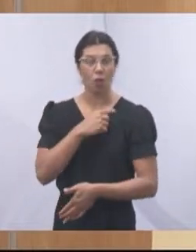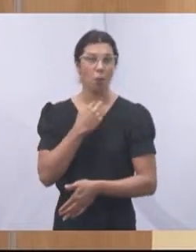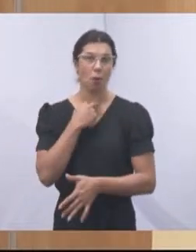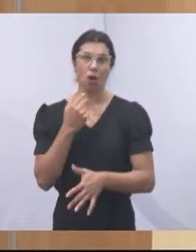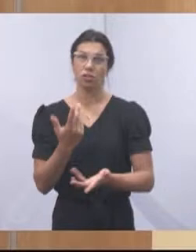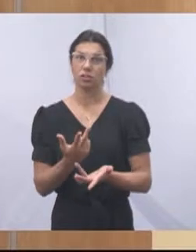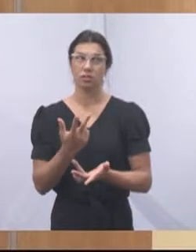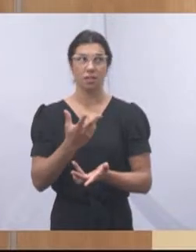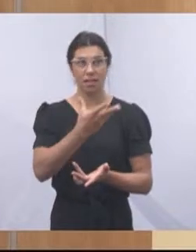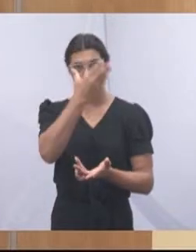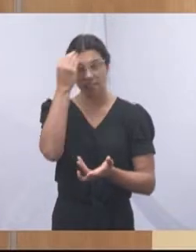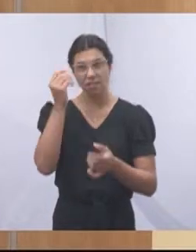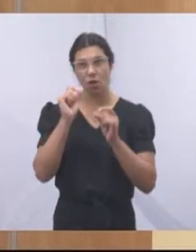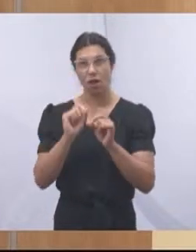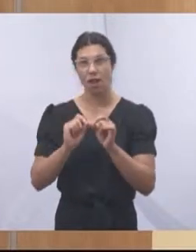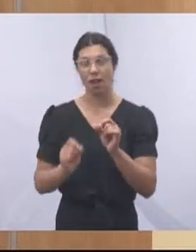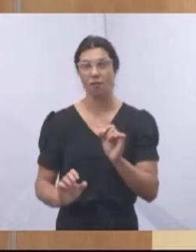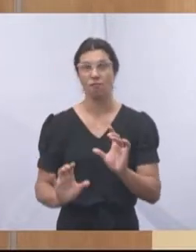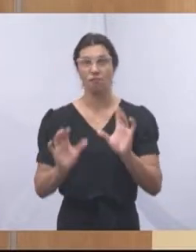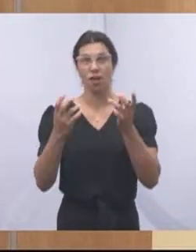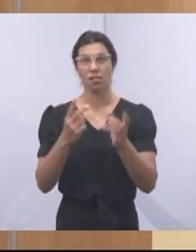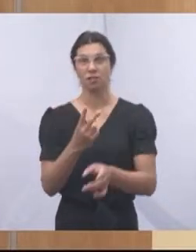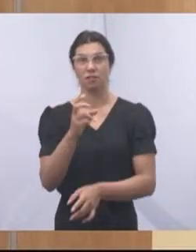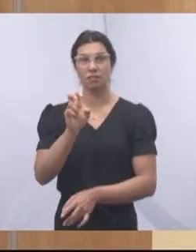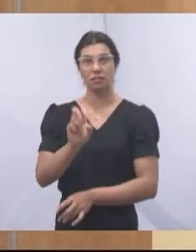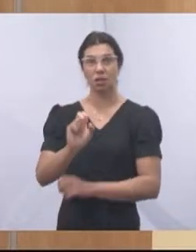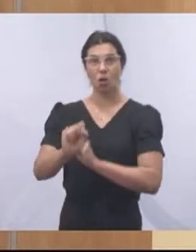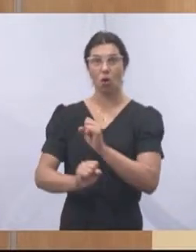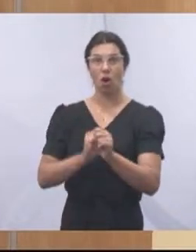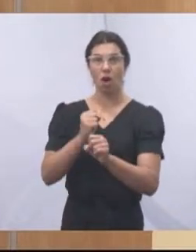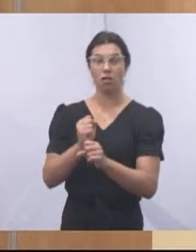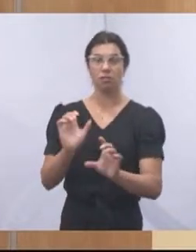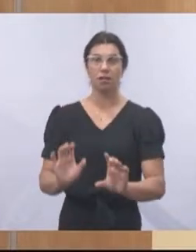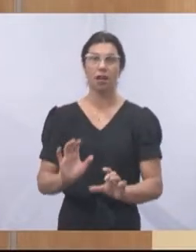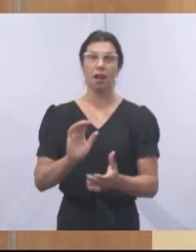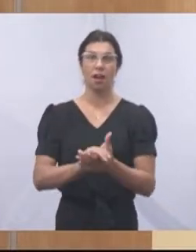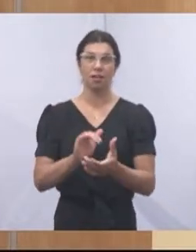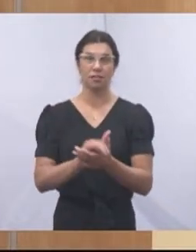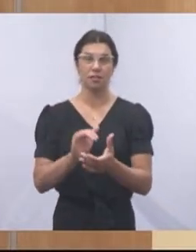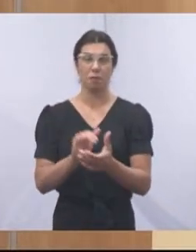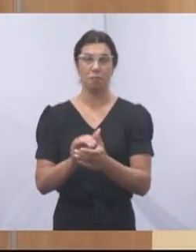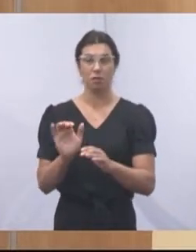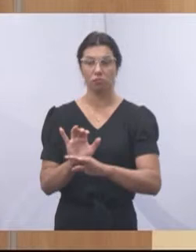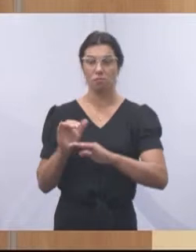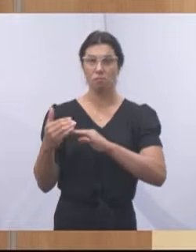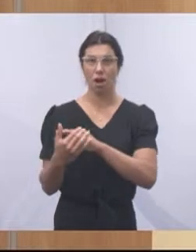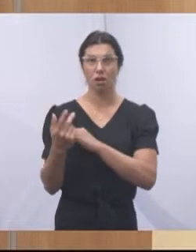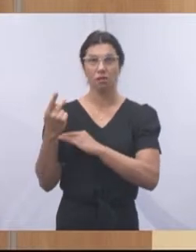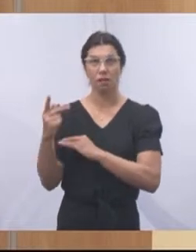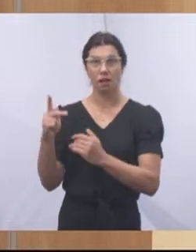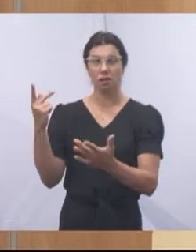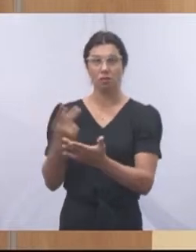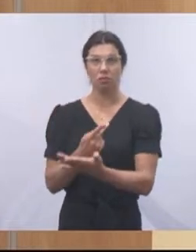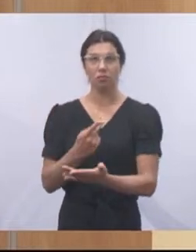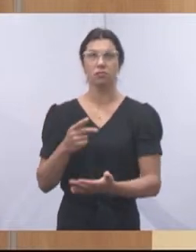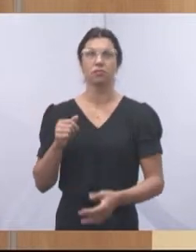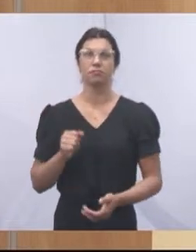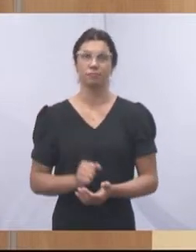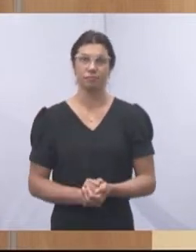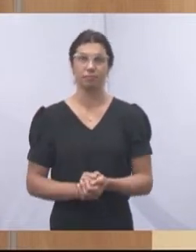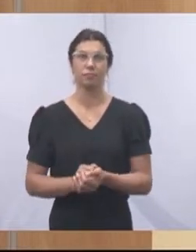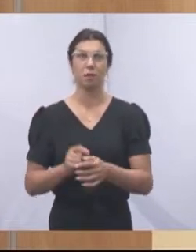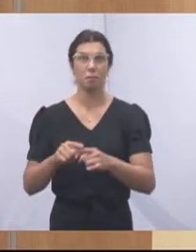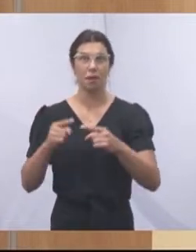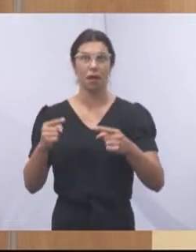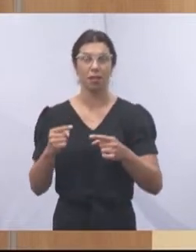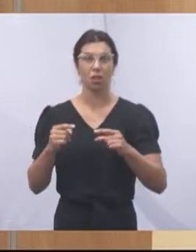festa de 25 anos de casamento realizada no bairro. Essa celebração extraordinária